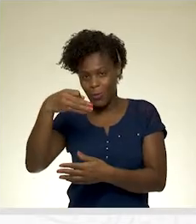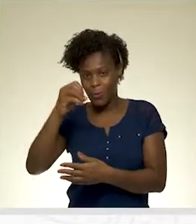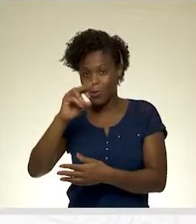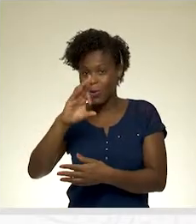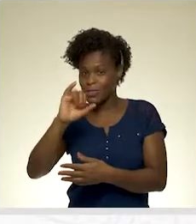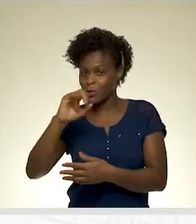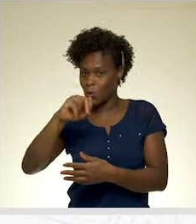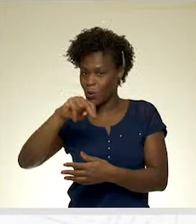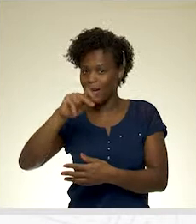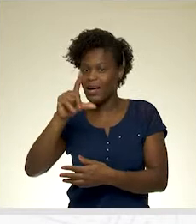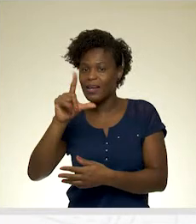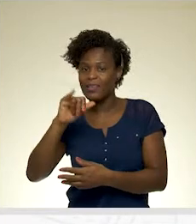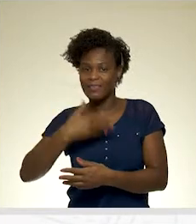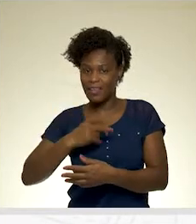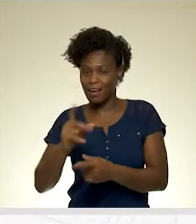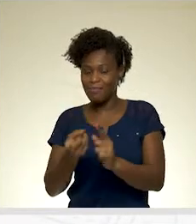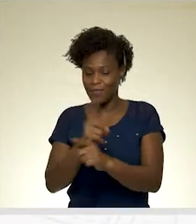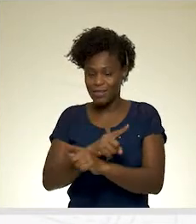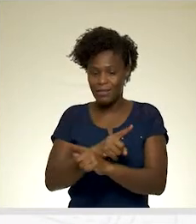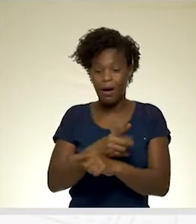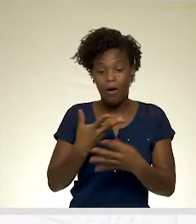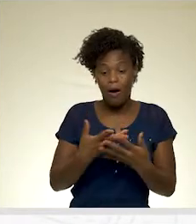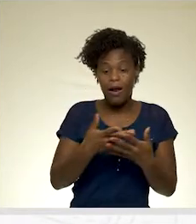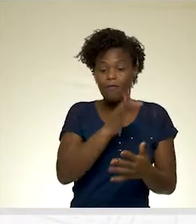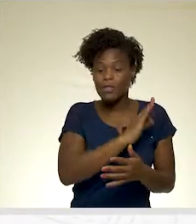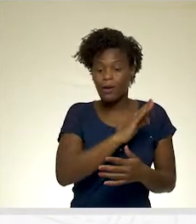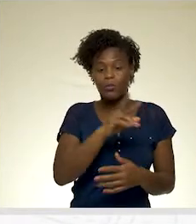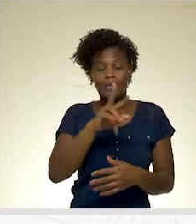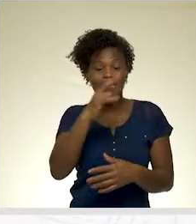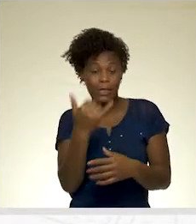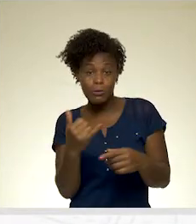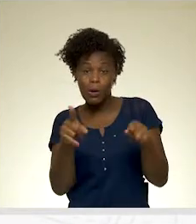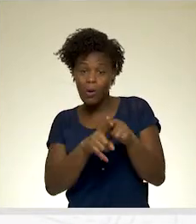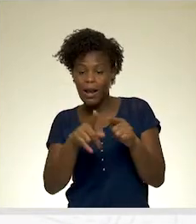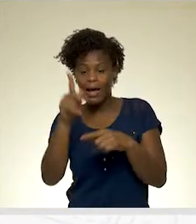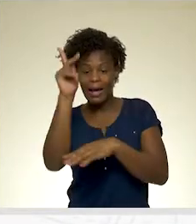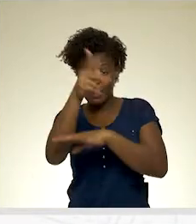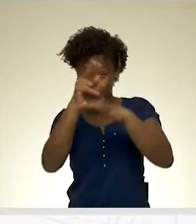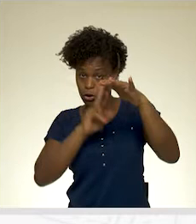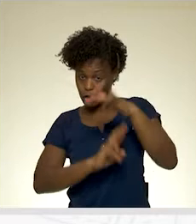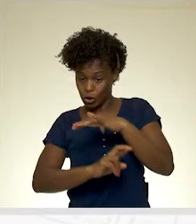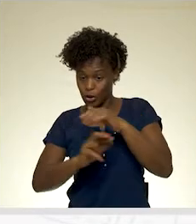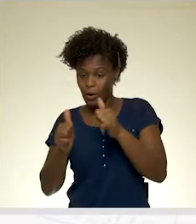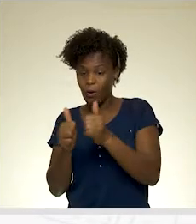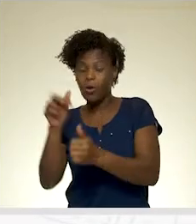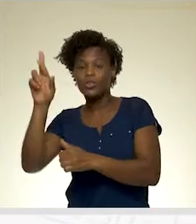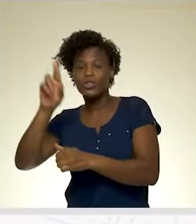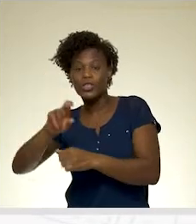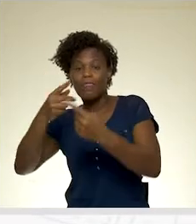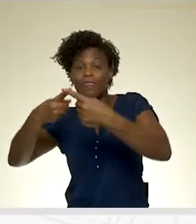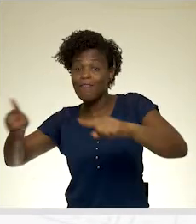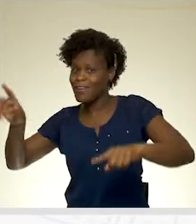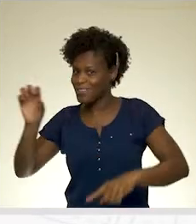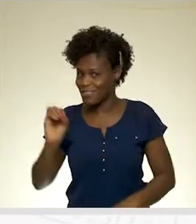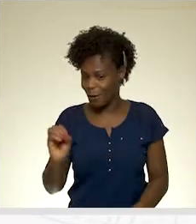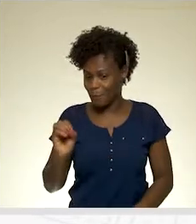A função do tipo y igual a k sobre x, com x diferente de